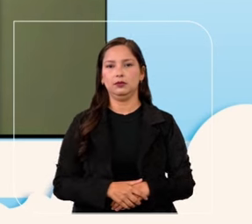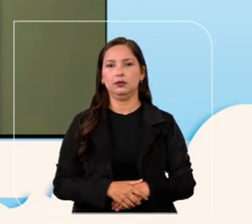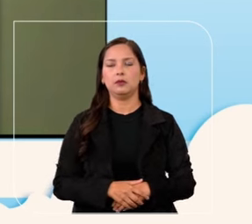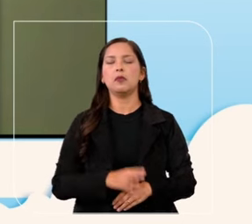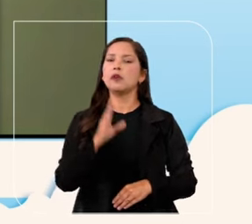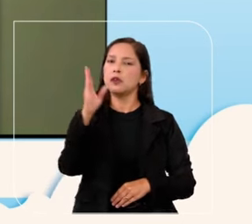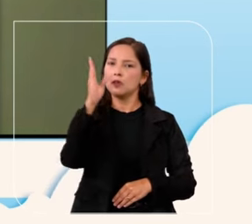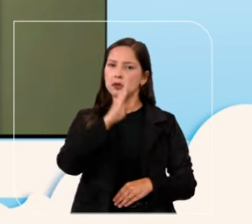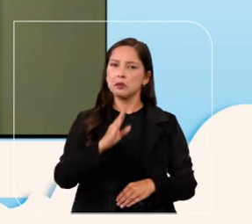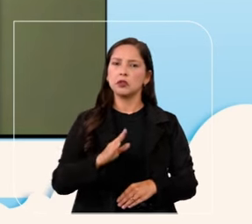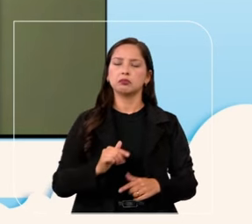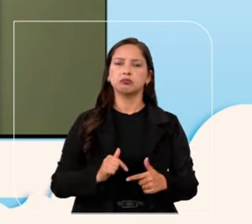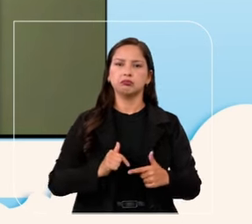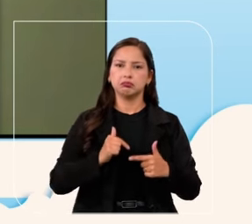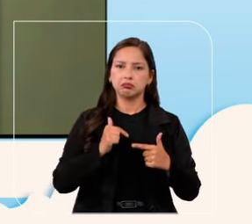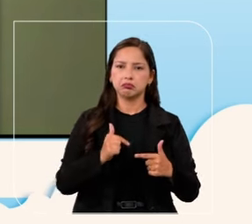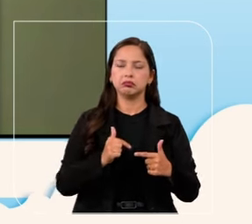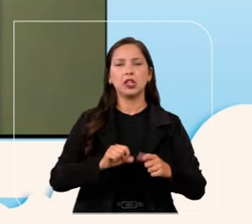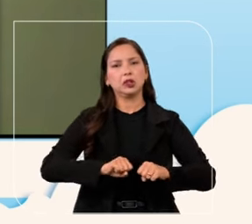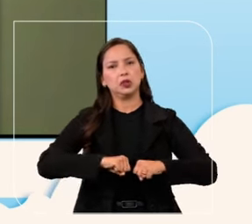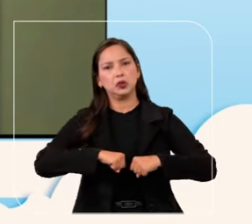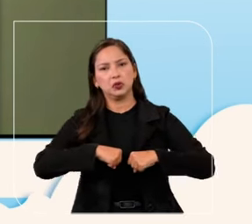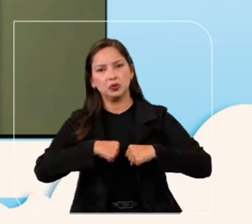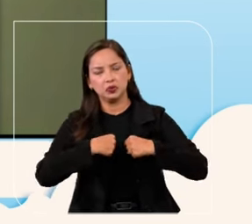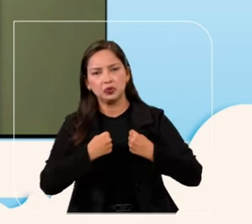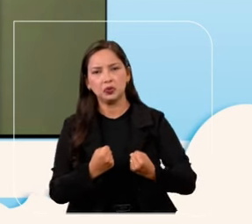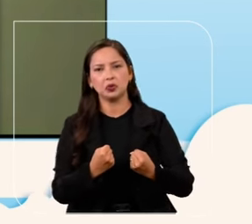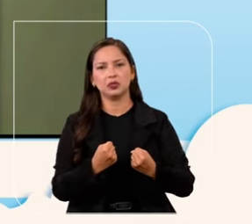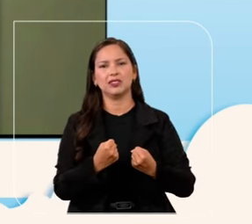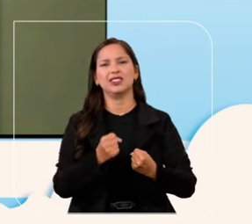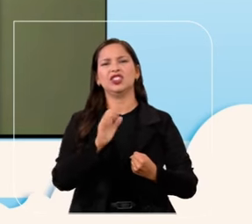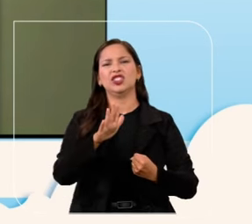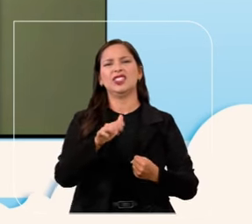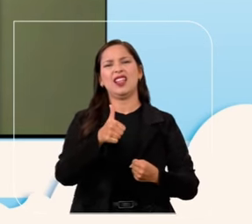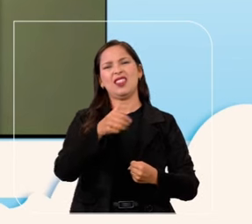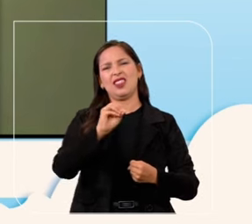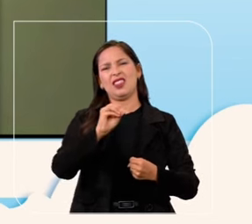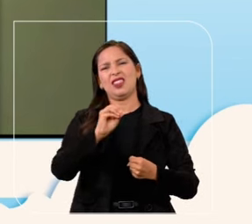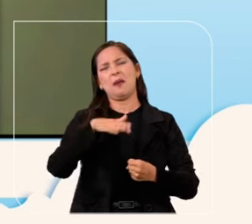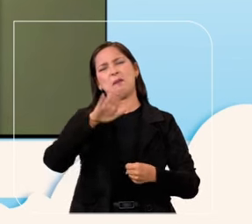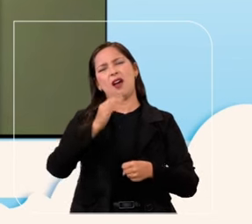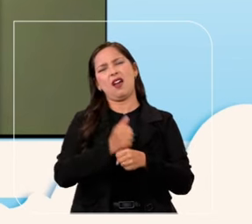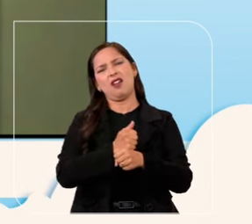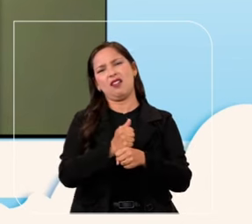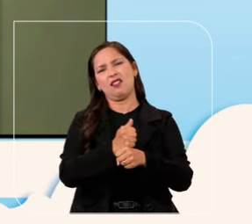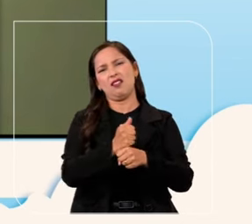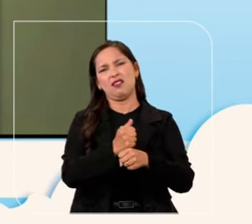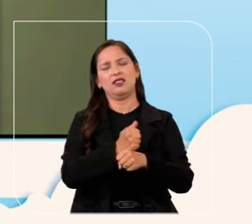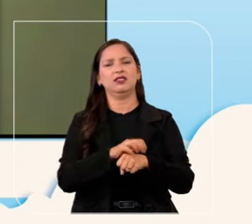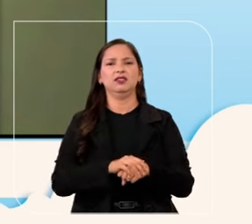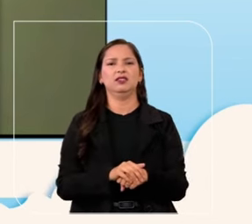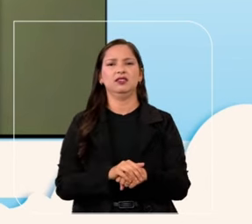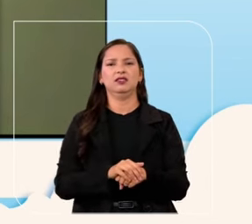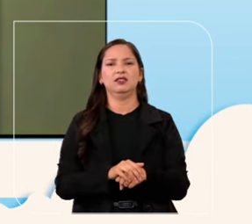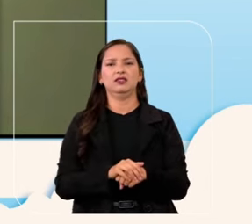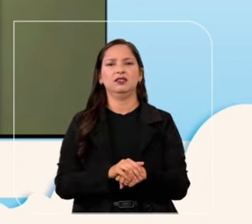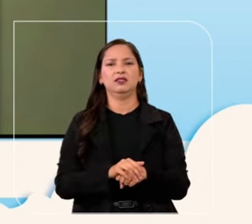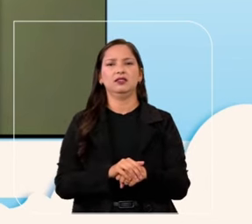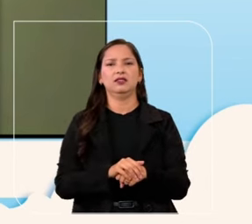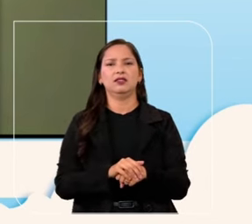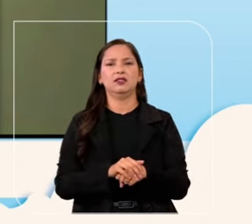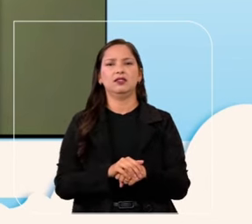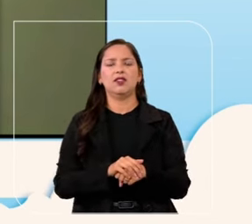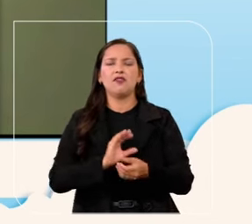com muito esforço, muita dedicação com décadas de investimentos em pesquisa em ganhos de